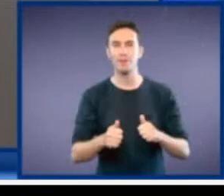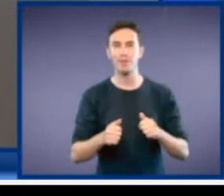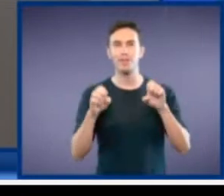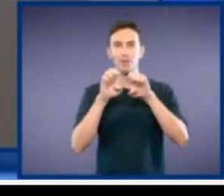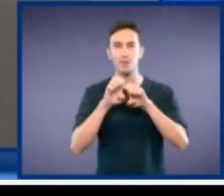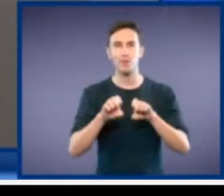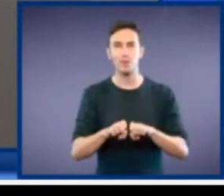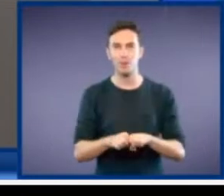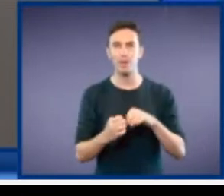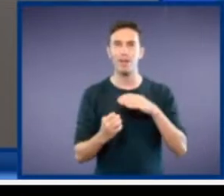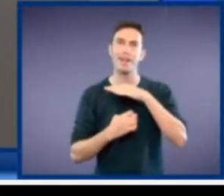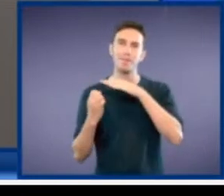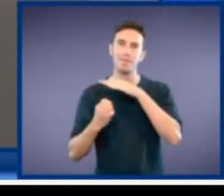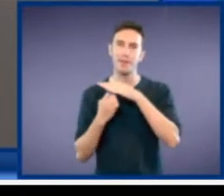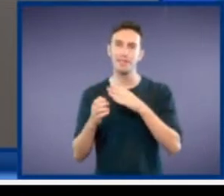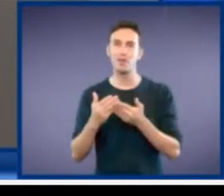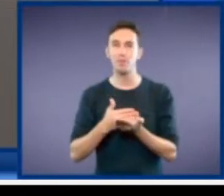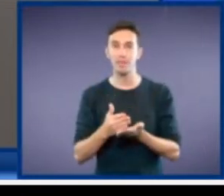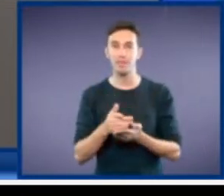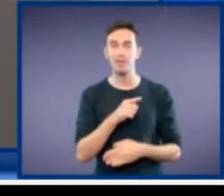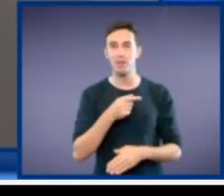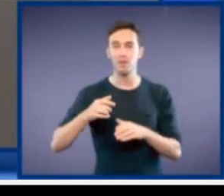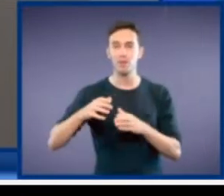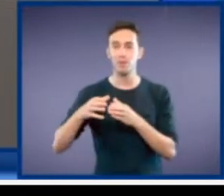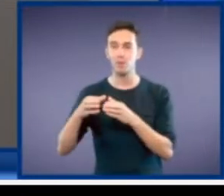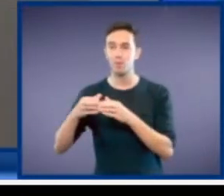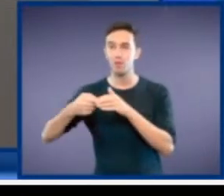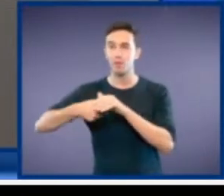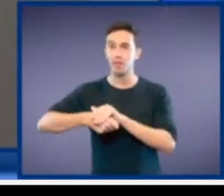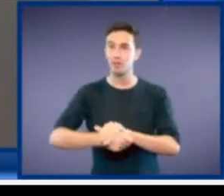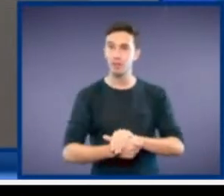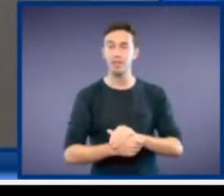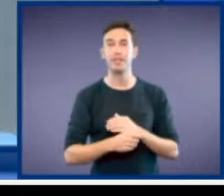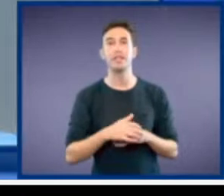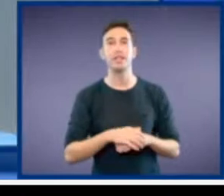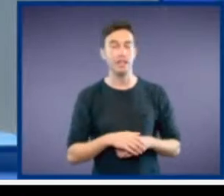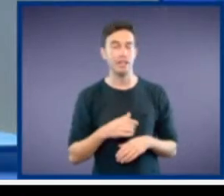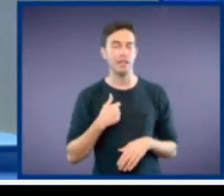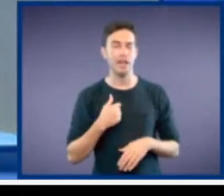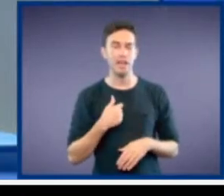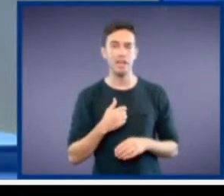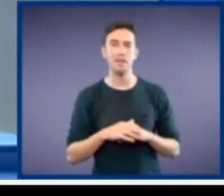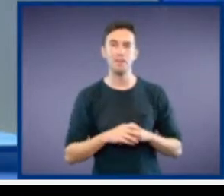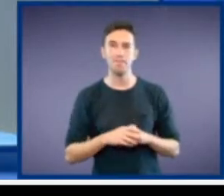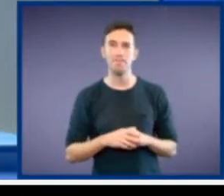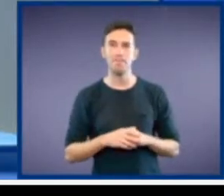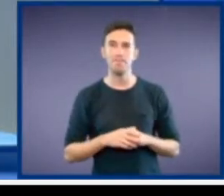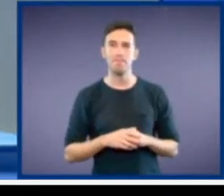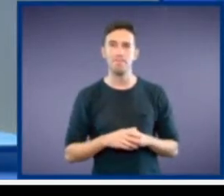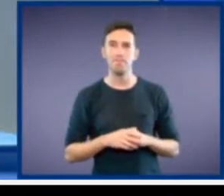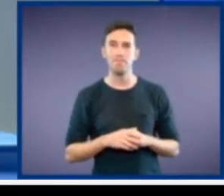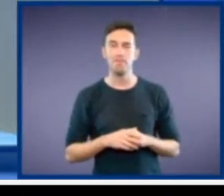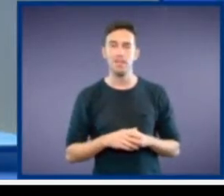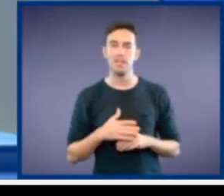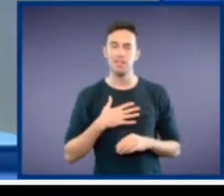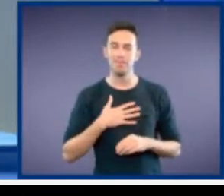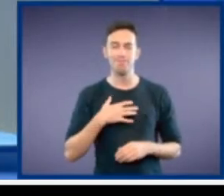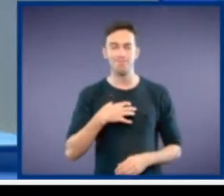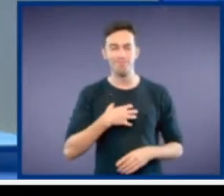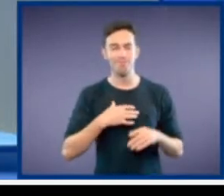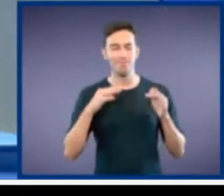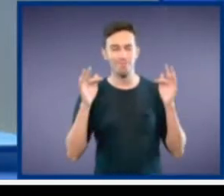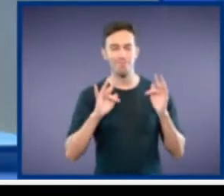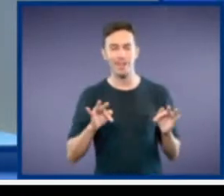da empresa, começando pelos acionistas, sendo que me faz, assim, muito feliz de